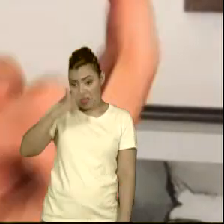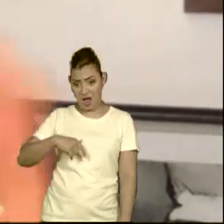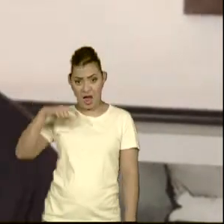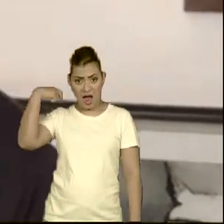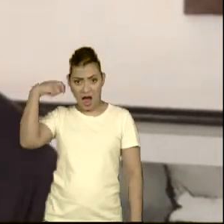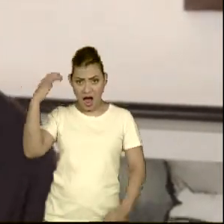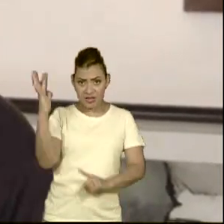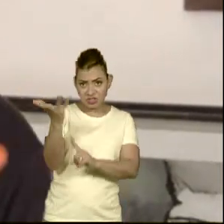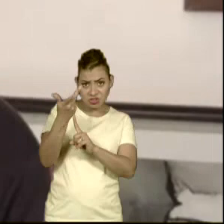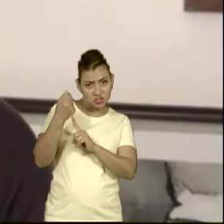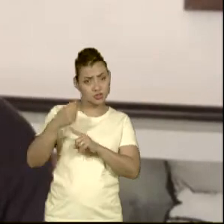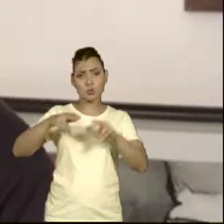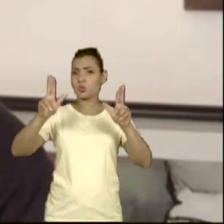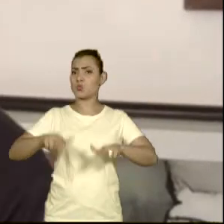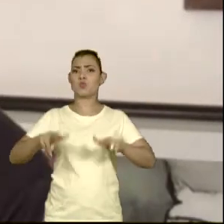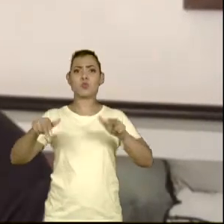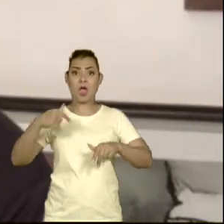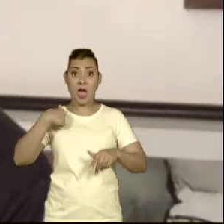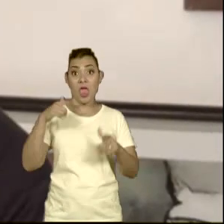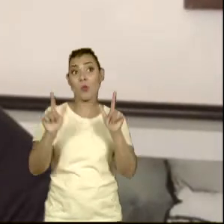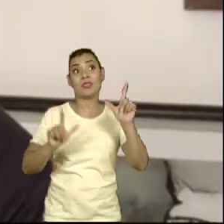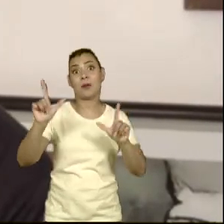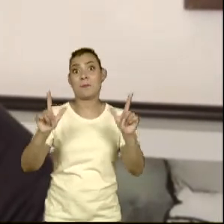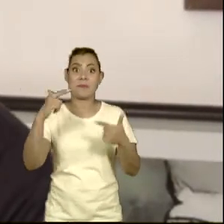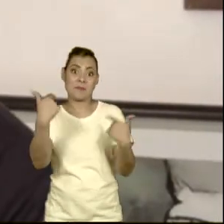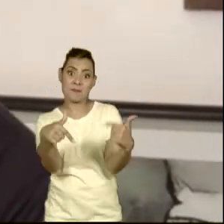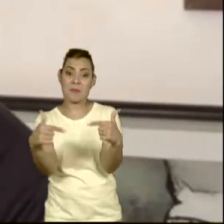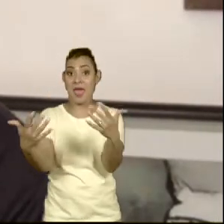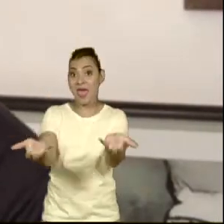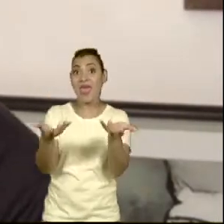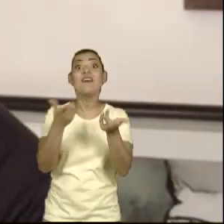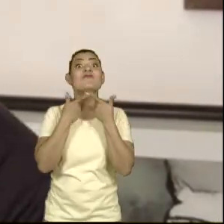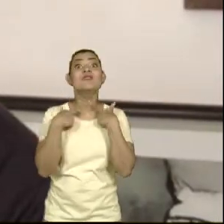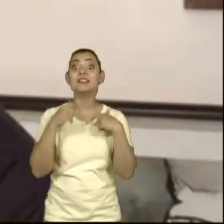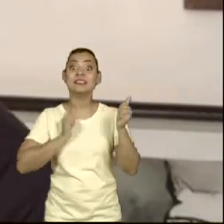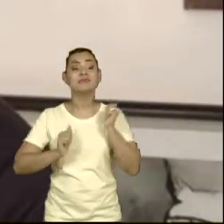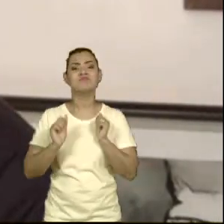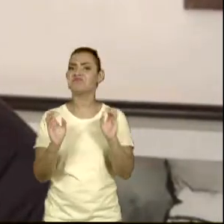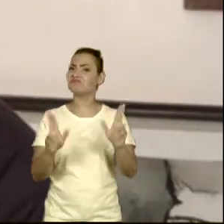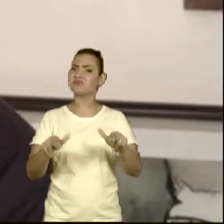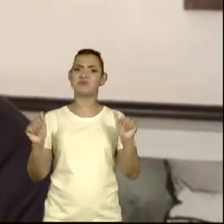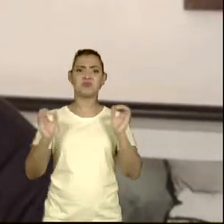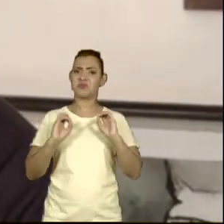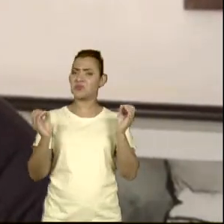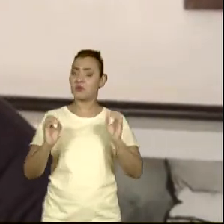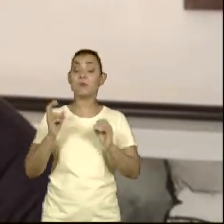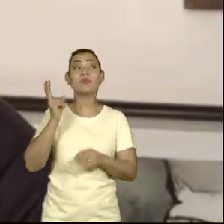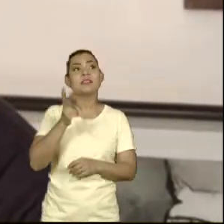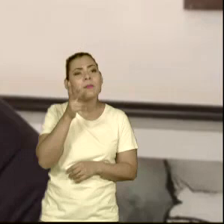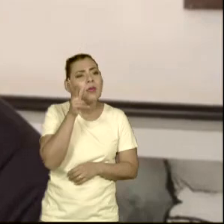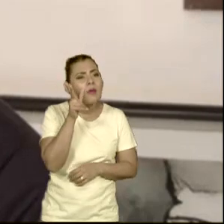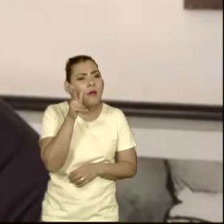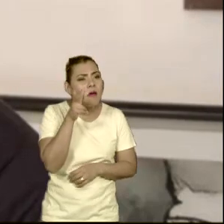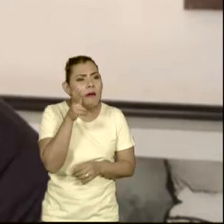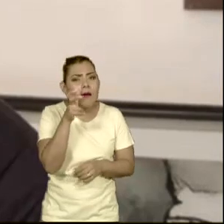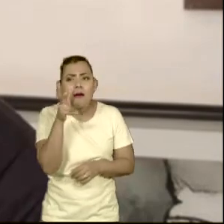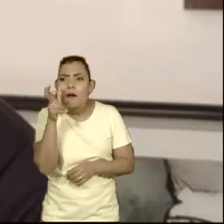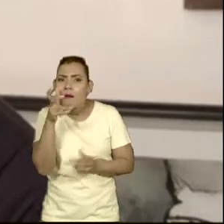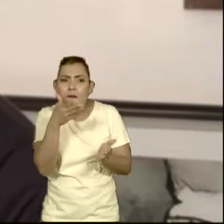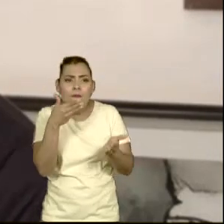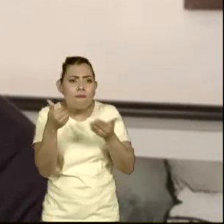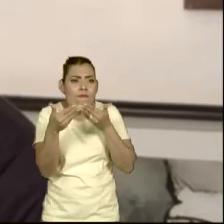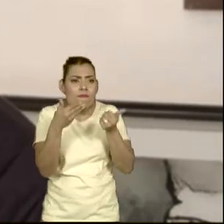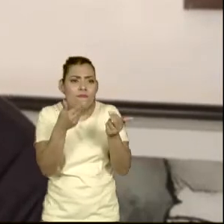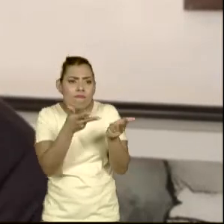artista, eu nunca esperei um dia trabalhar em televisão, não sonhava com isso, nada. Eu sempre fui muito observador e eu lembro de um molequinho,